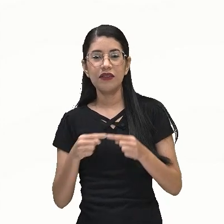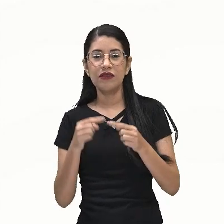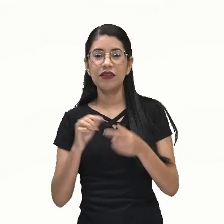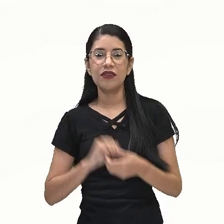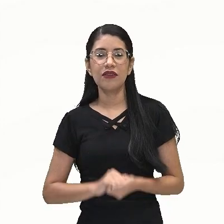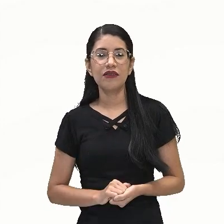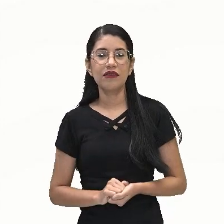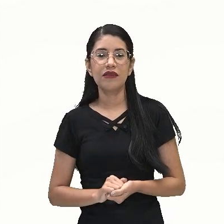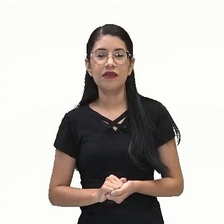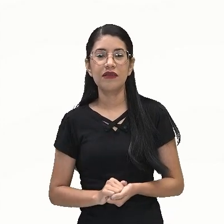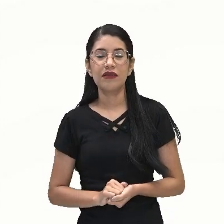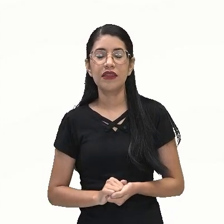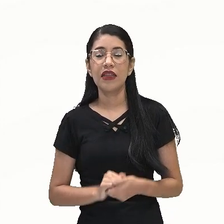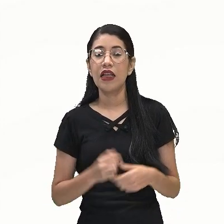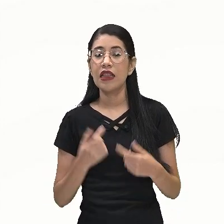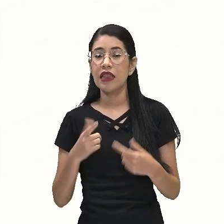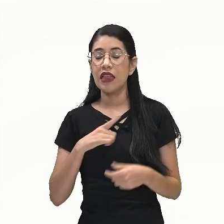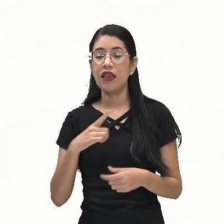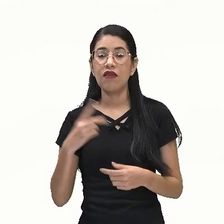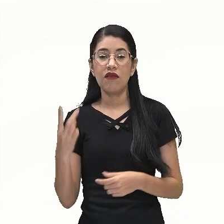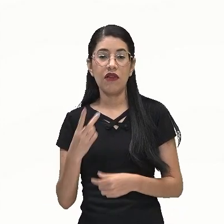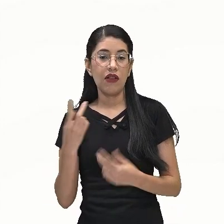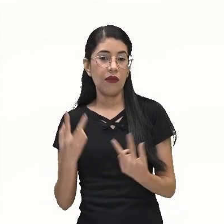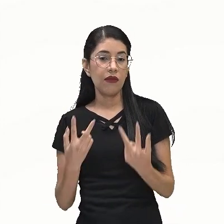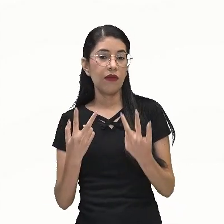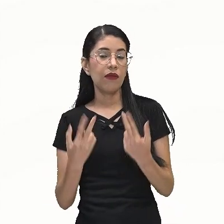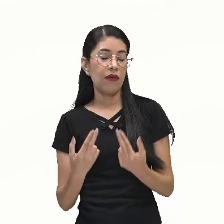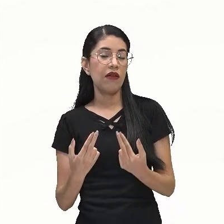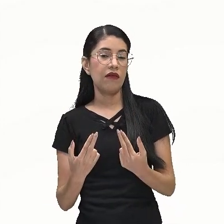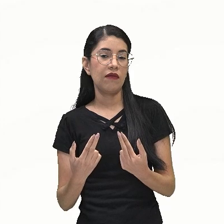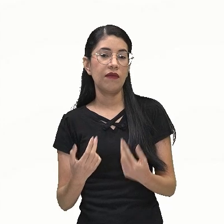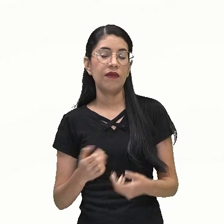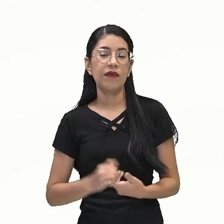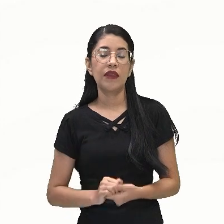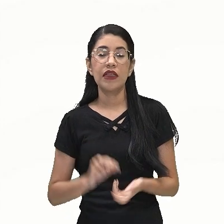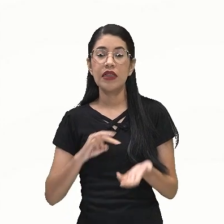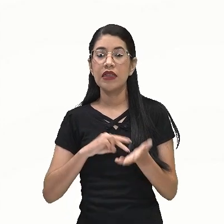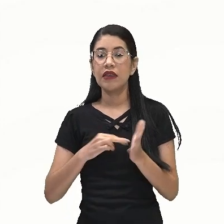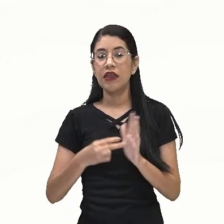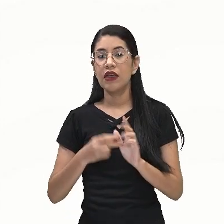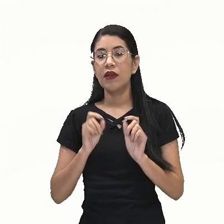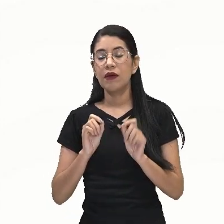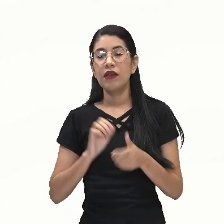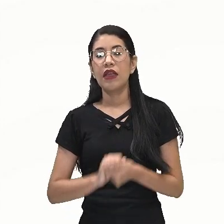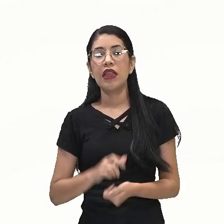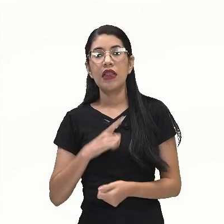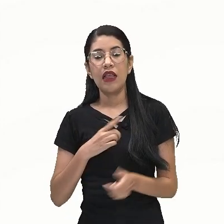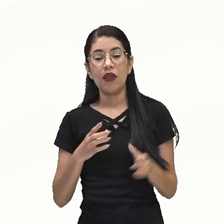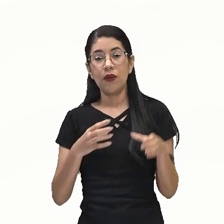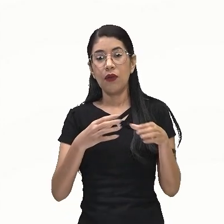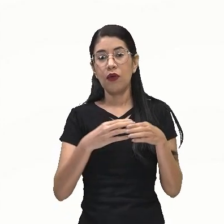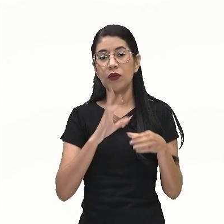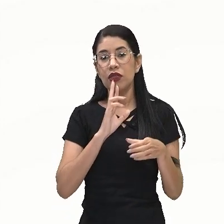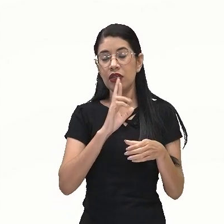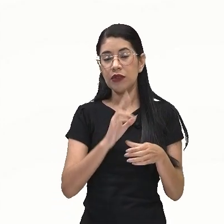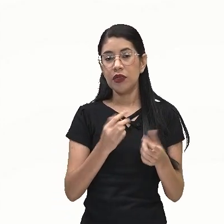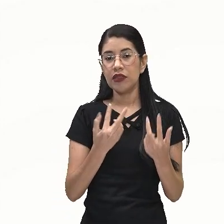validade, tá? Possui o mesmo valor, ok? Ou seja, que possui o mesmo conjunto